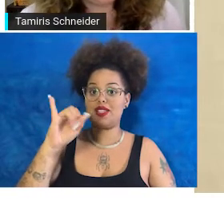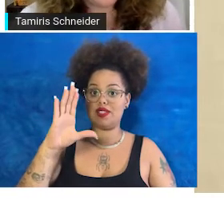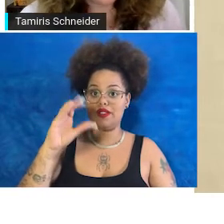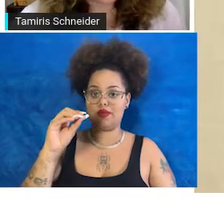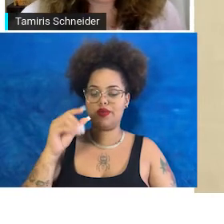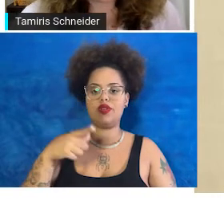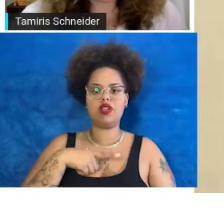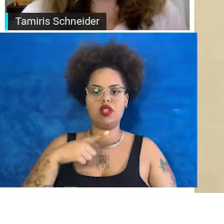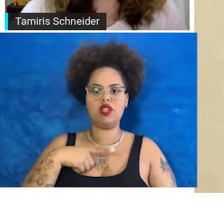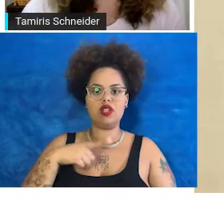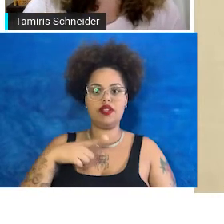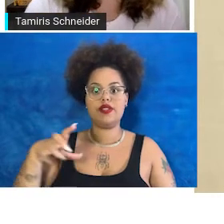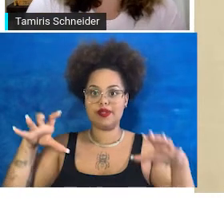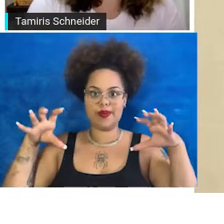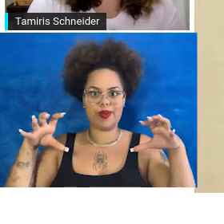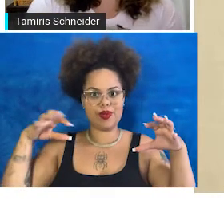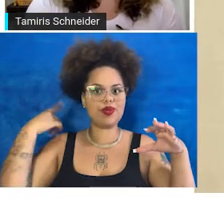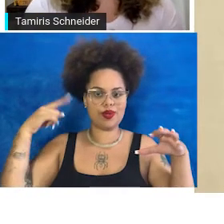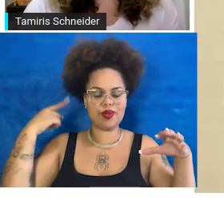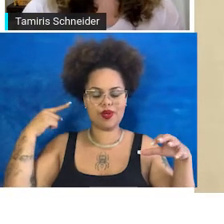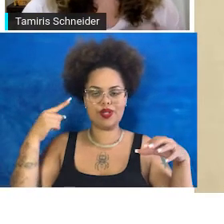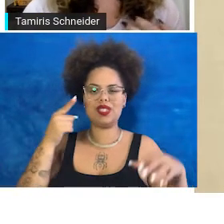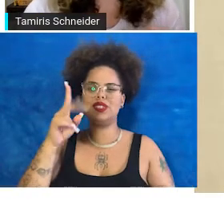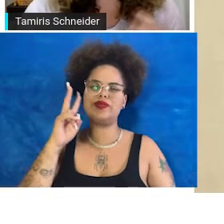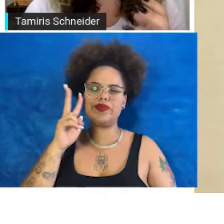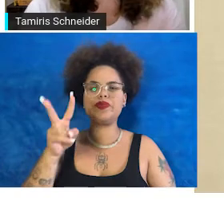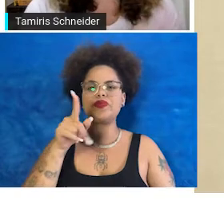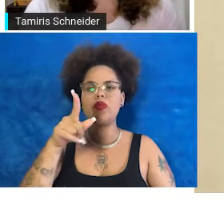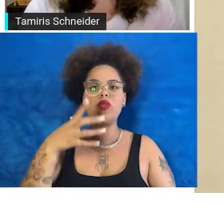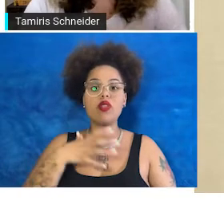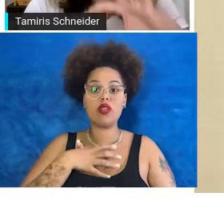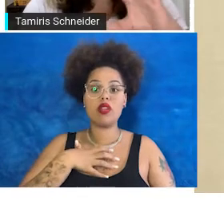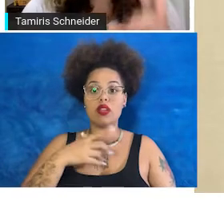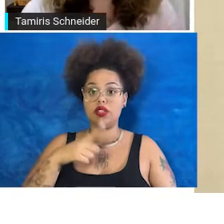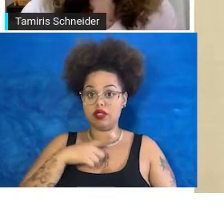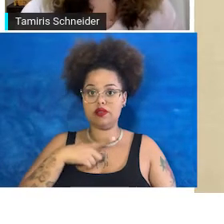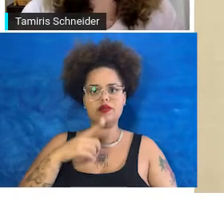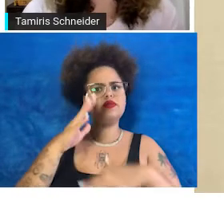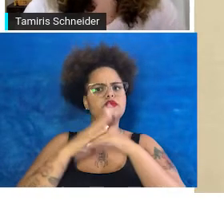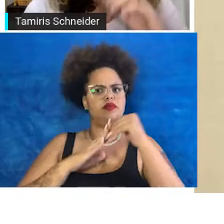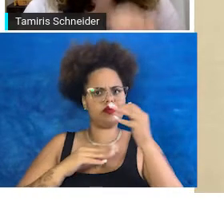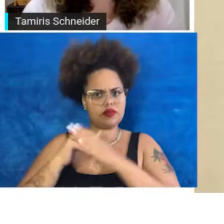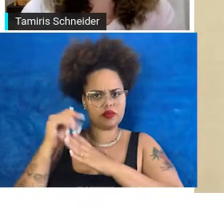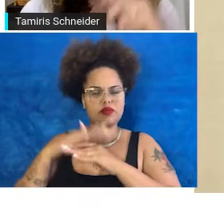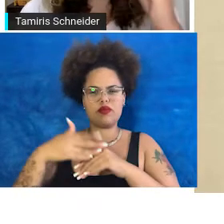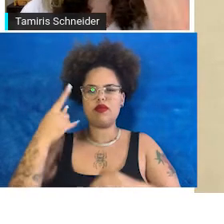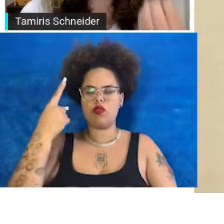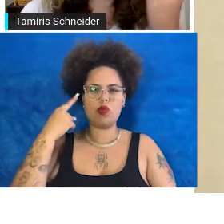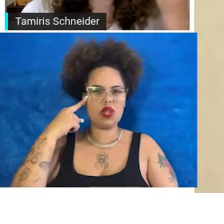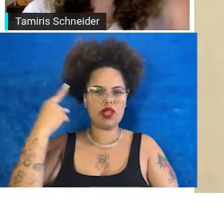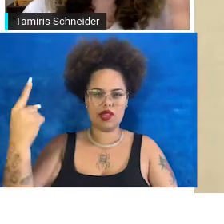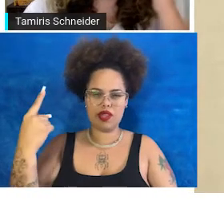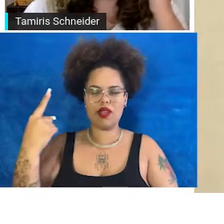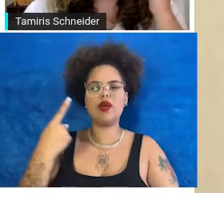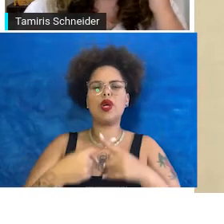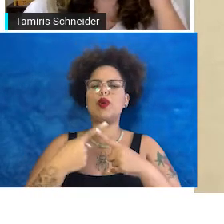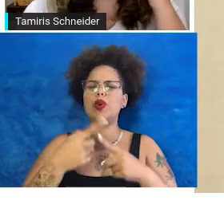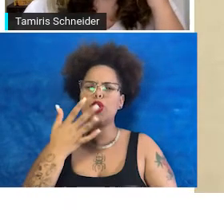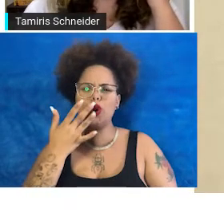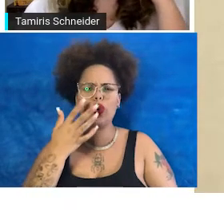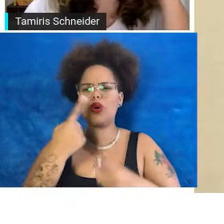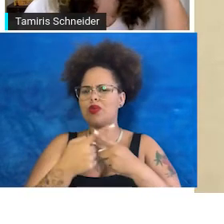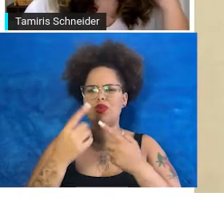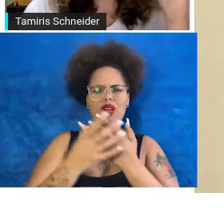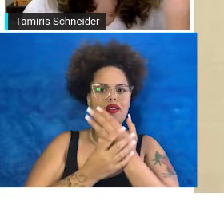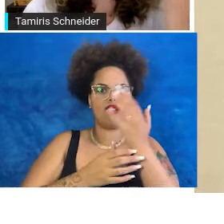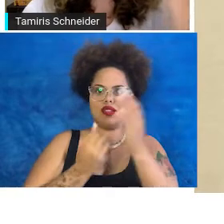esse monstro doido. Então, você olha, você sente que teve uma construção ali, uma ideia. Por que essas cores? Por que essas luvas?